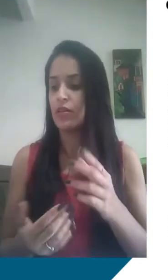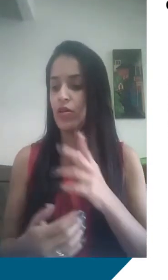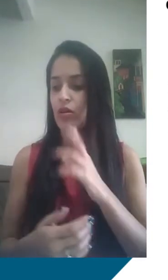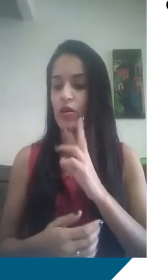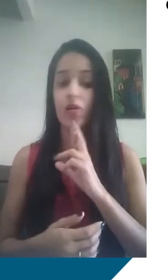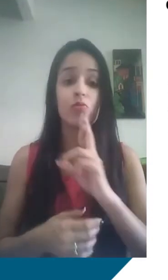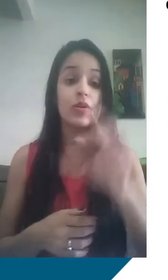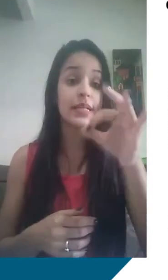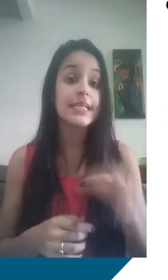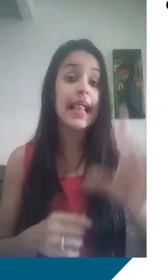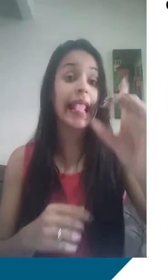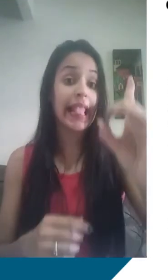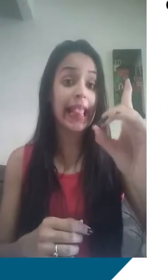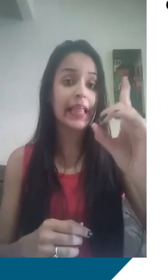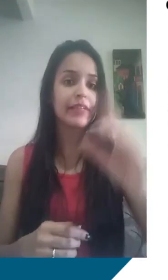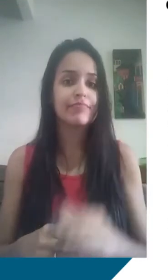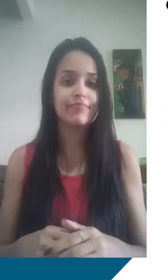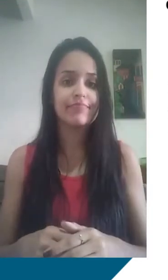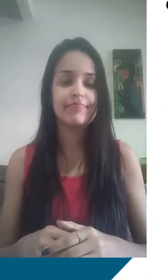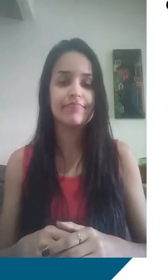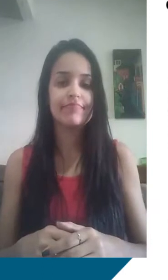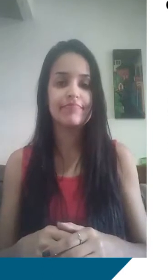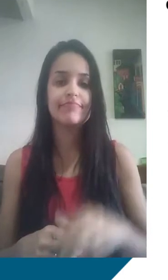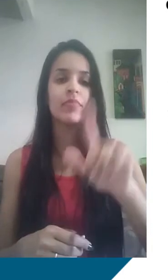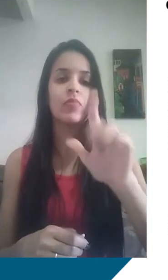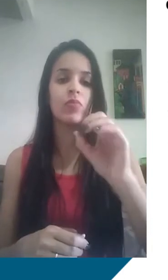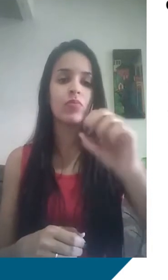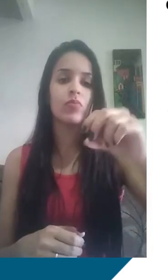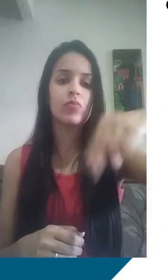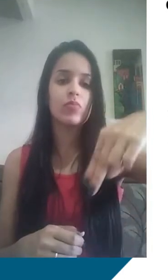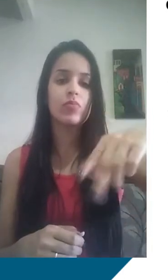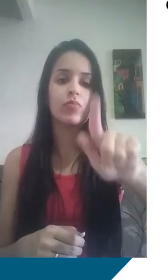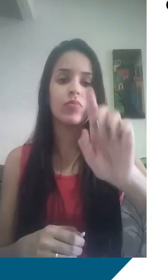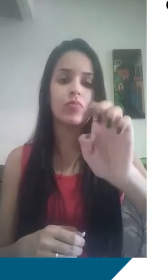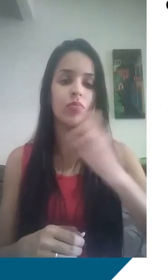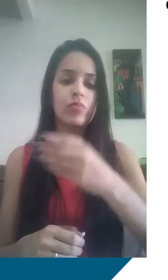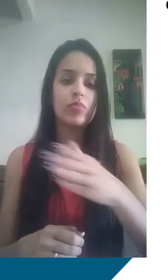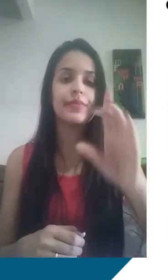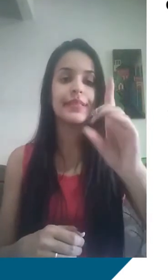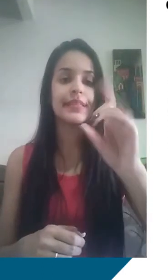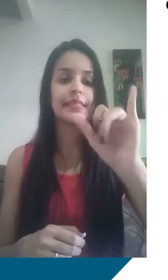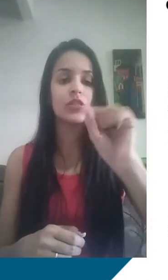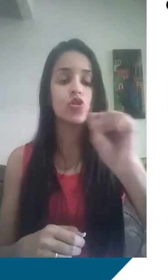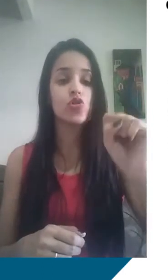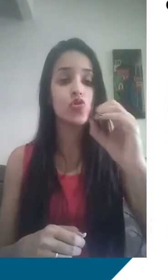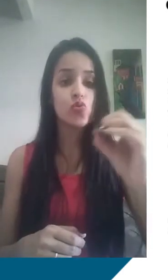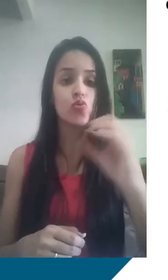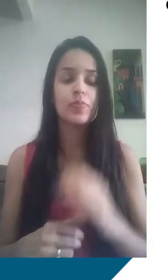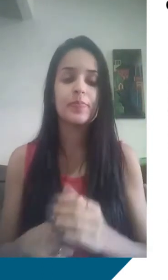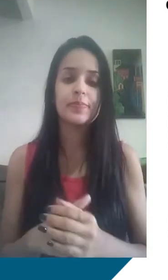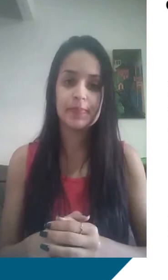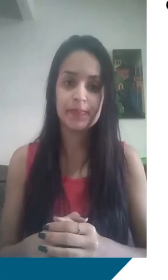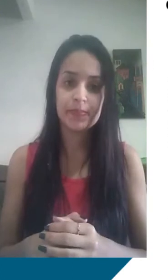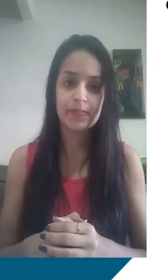disso. Essa expressão inicia a apresentação de um novo aspecto da situação. O